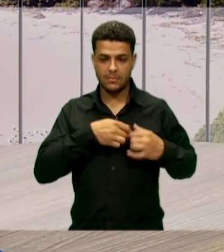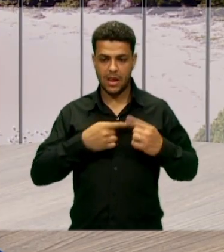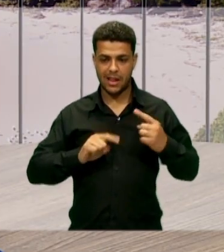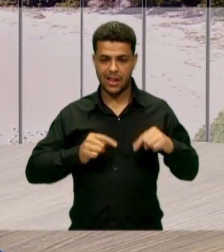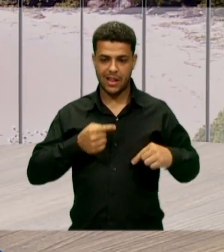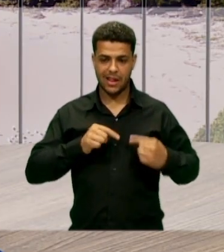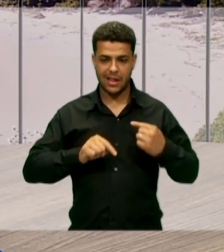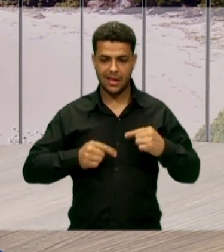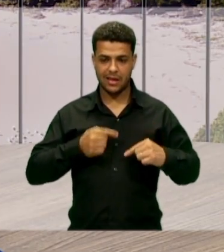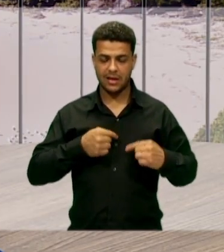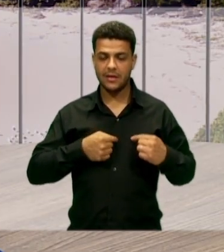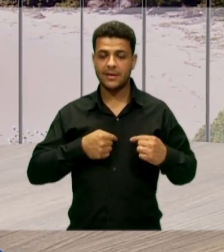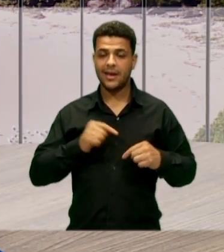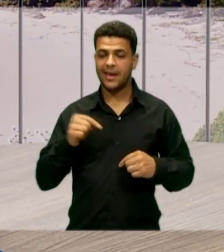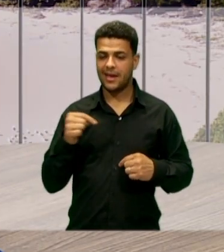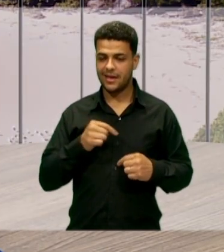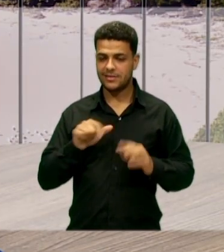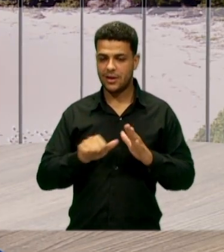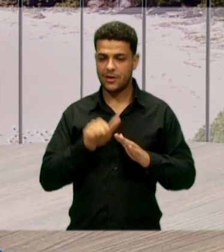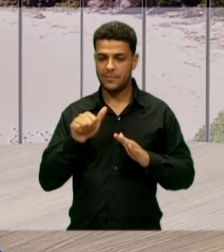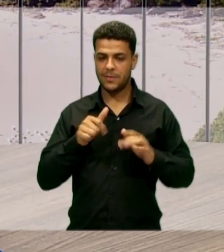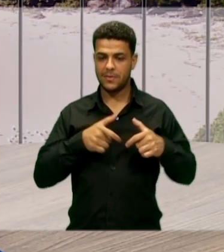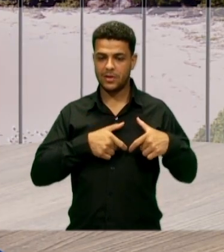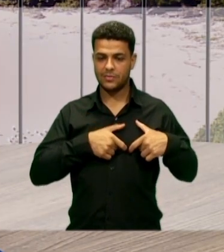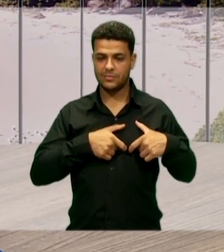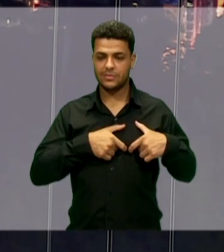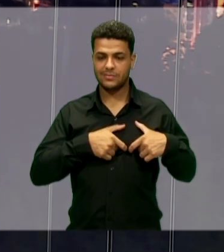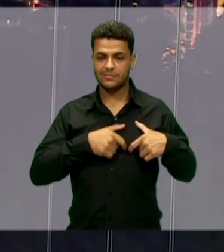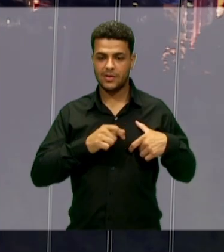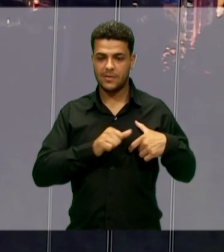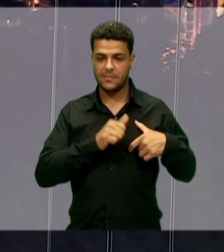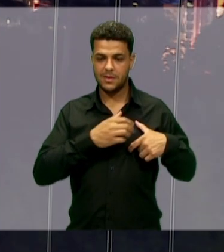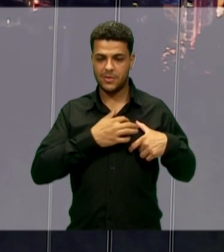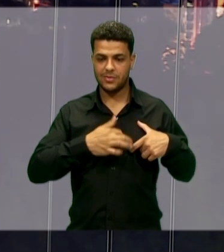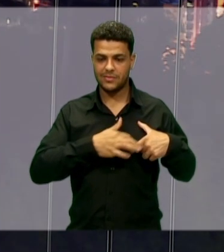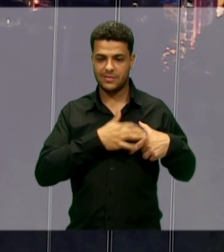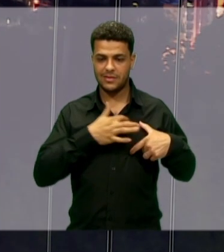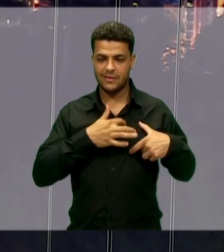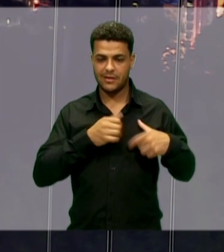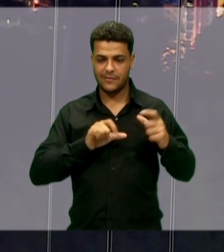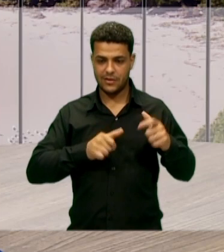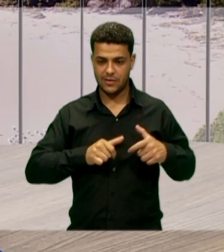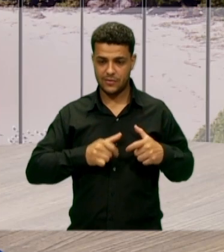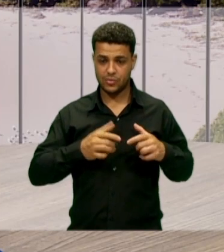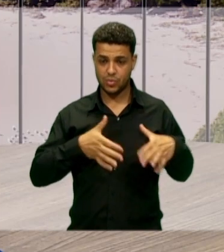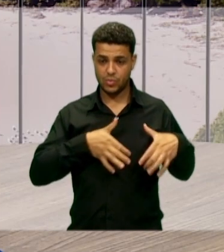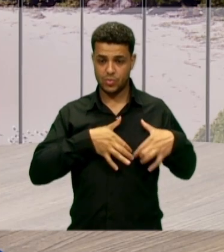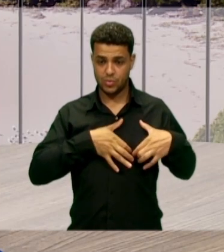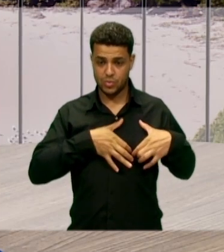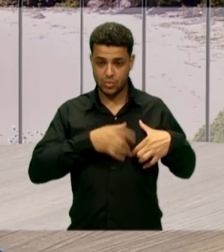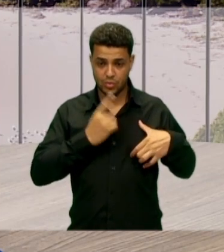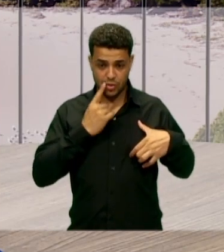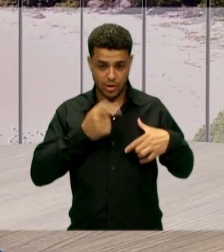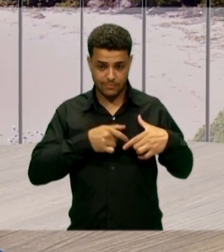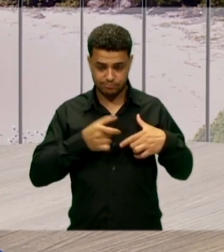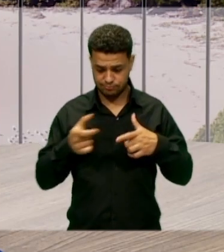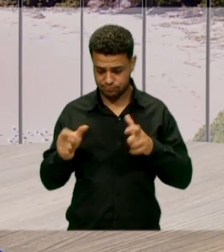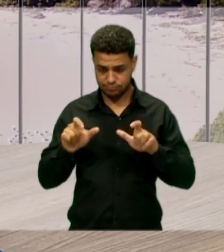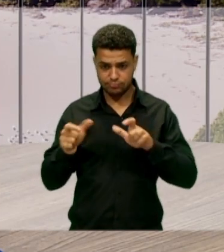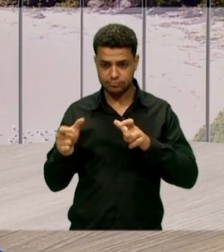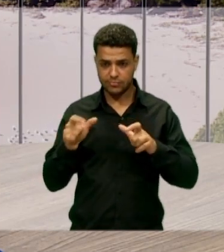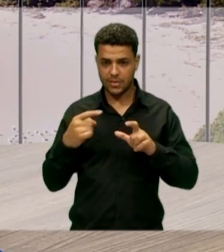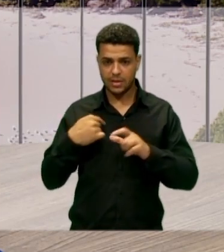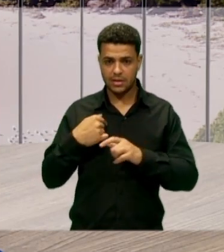fazer doença metastática, esse seria o primeiro linfonodo a ser cometido por ele. Então a gente faz a avaliação dentro do centro cirúrgico, médico patologista mesmo que